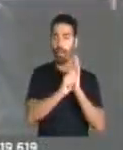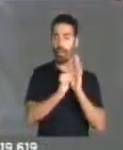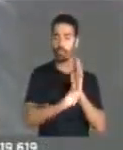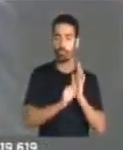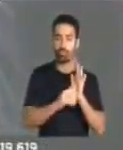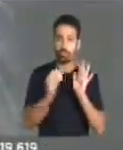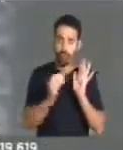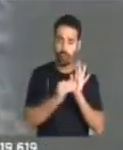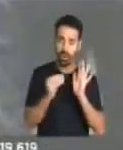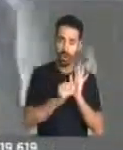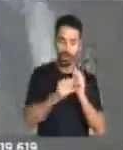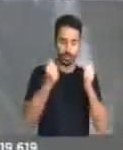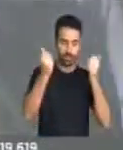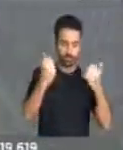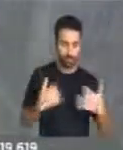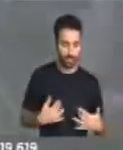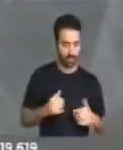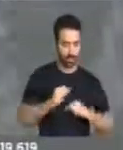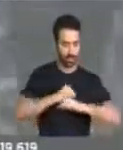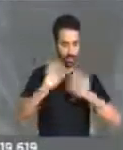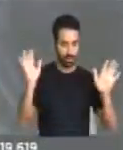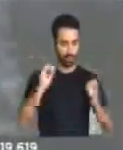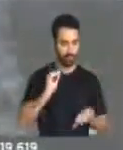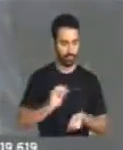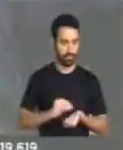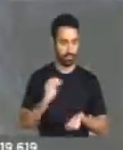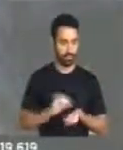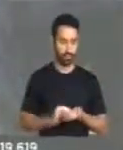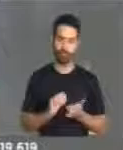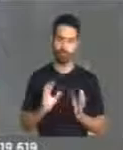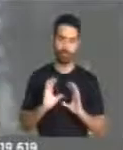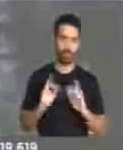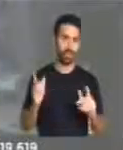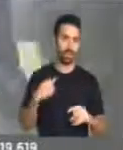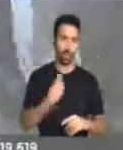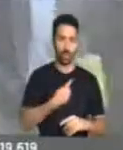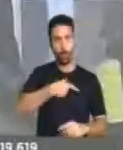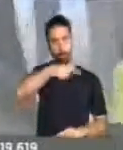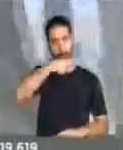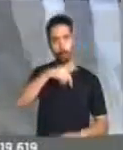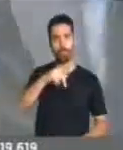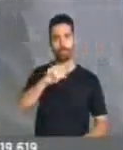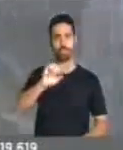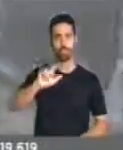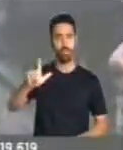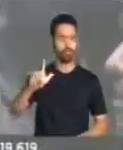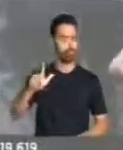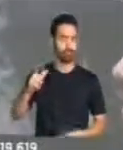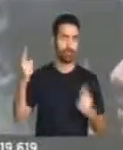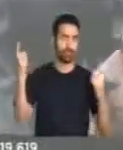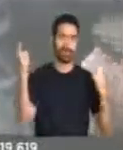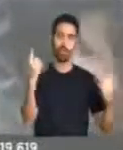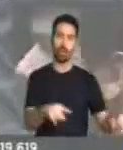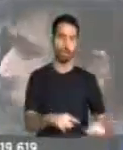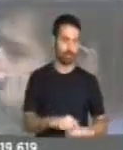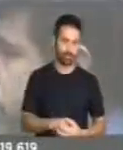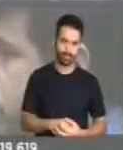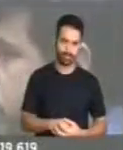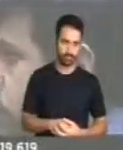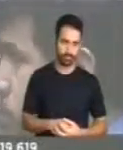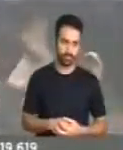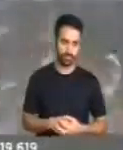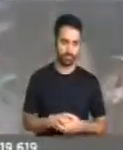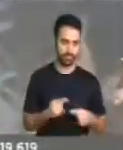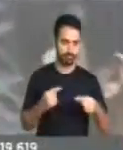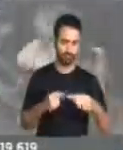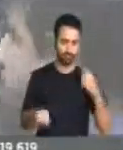matéria. Obviamente, nós do PSOL votamos contra, e esse é mais um item no